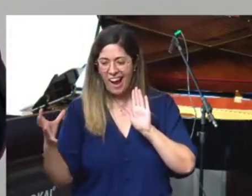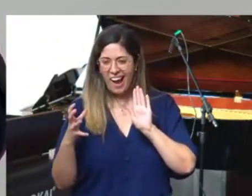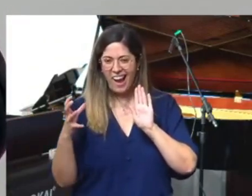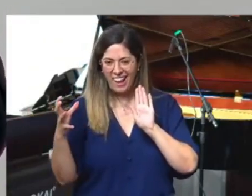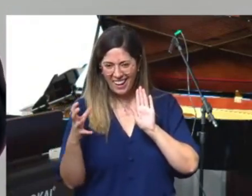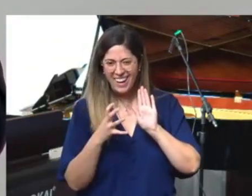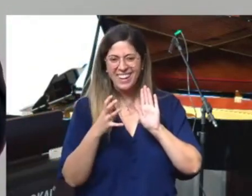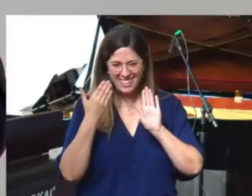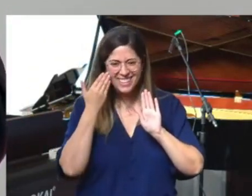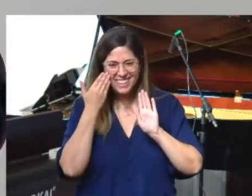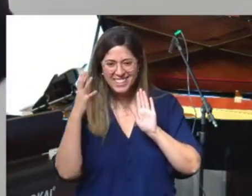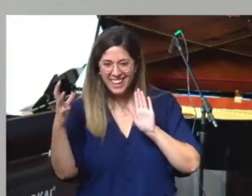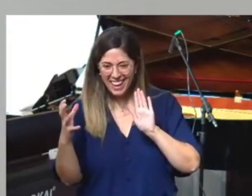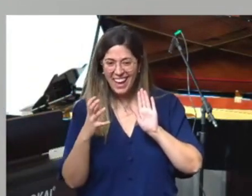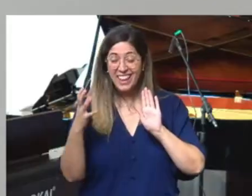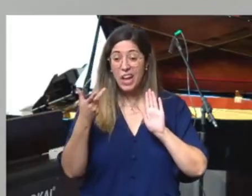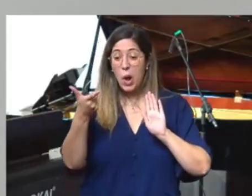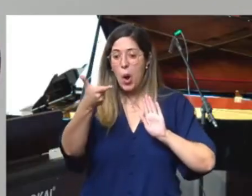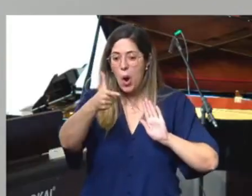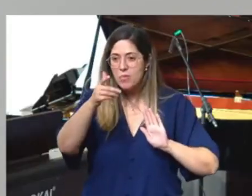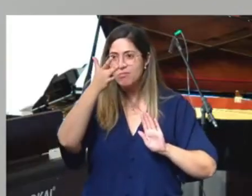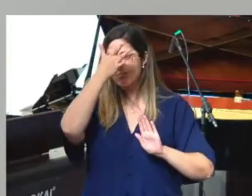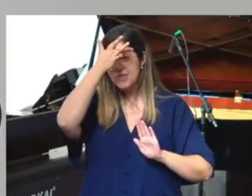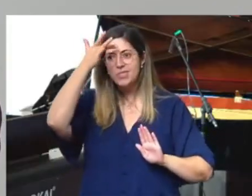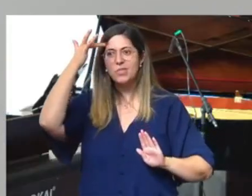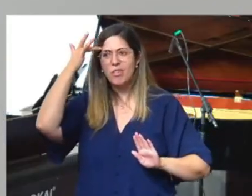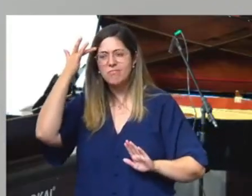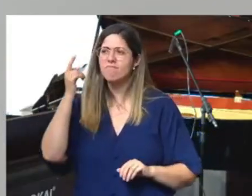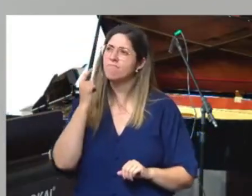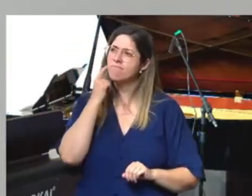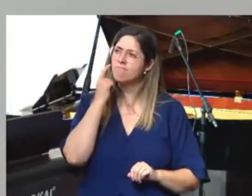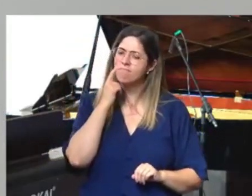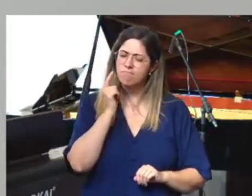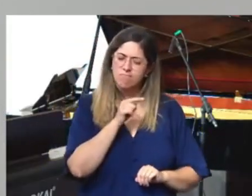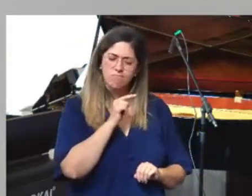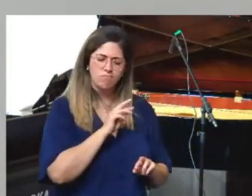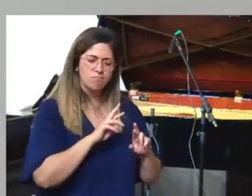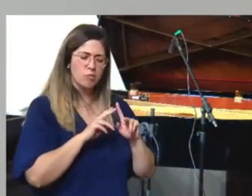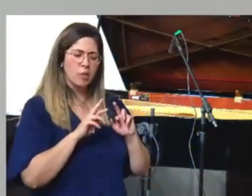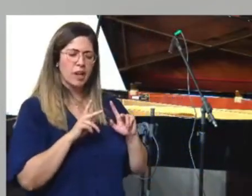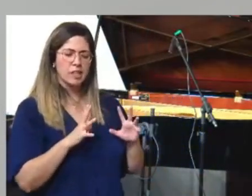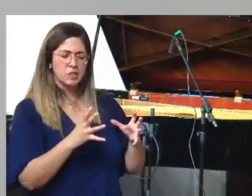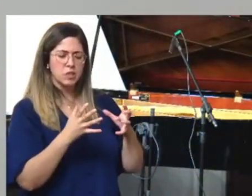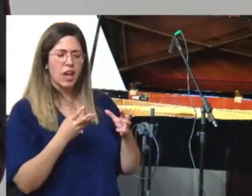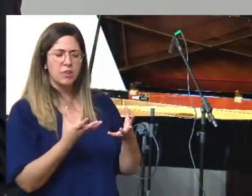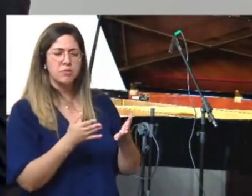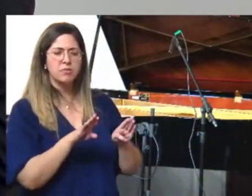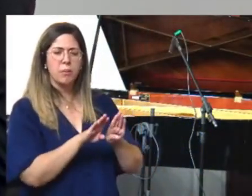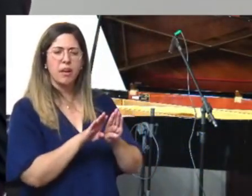jovens, para serem boas influências na vida deles.